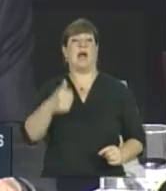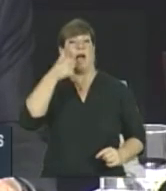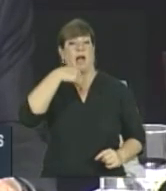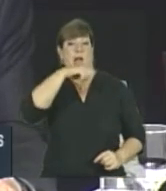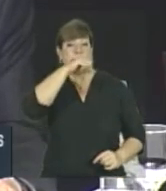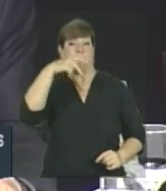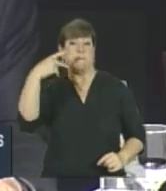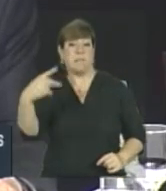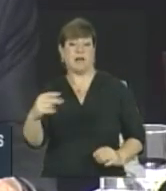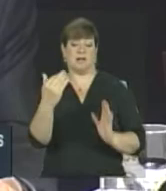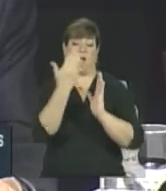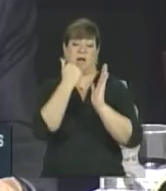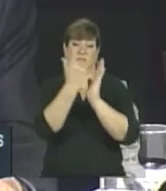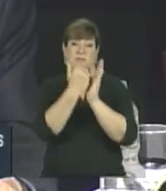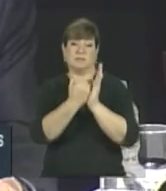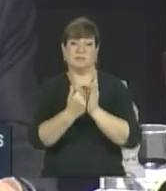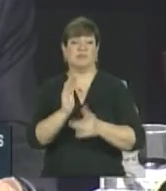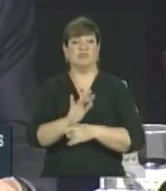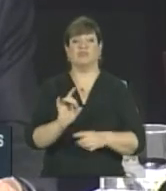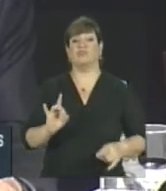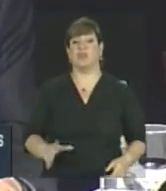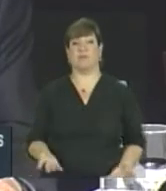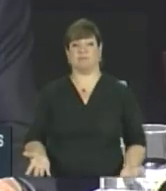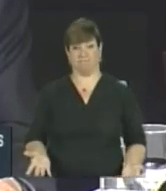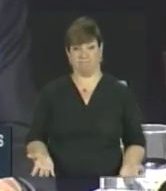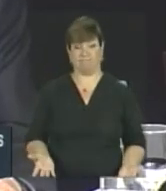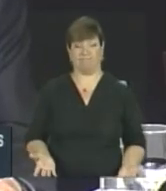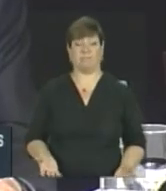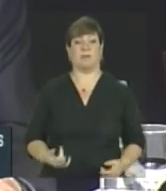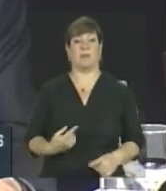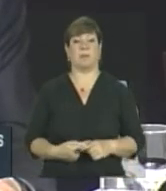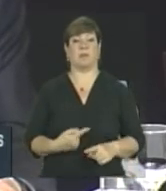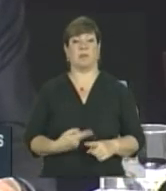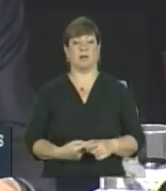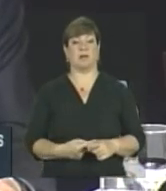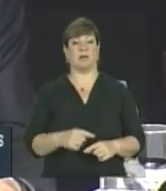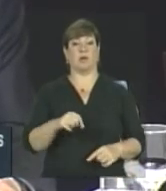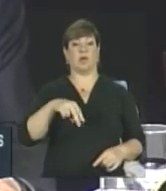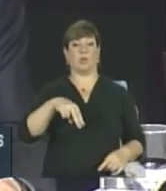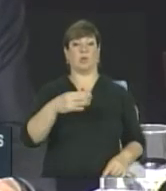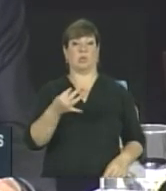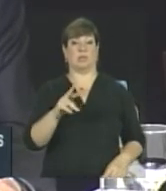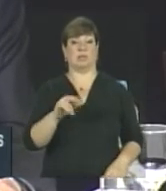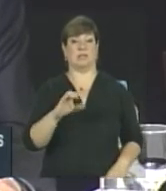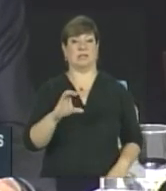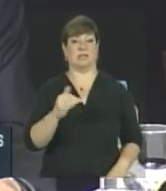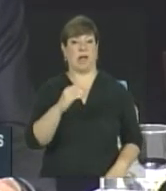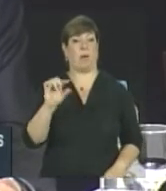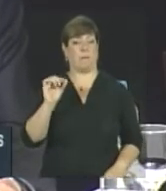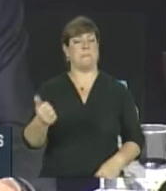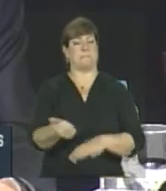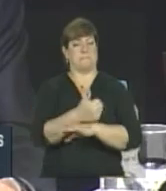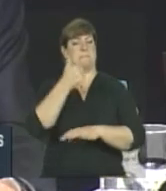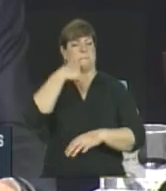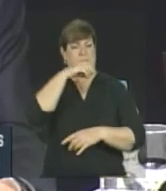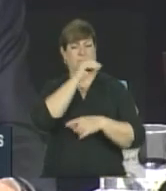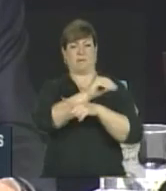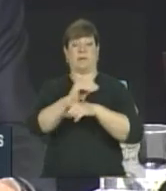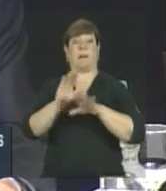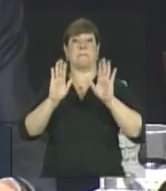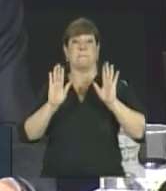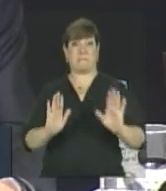própria nutricionista. Claro que ninguém pode ter uma nutricionista melhor do que a própria mãe, mas para determinado nível